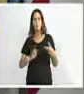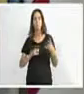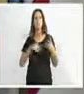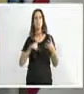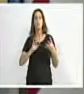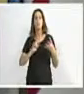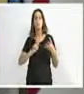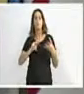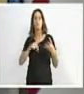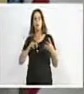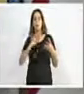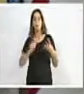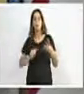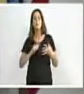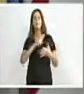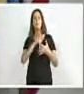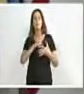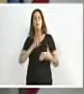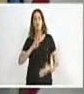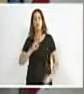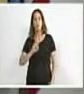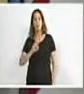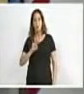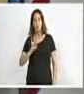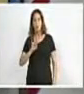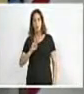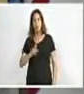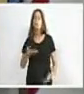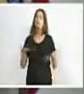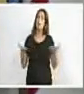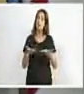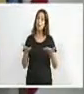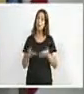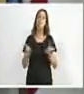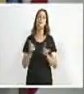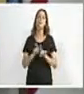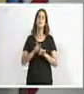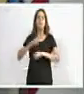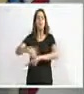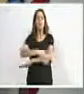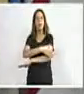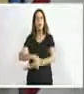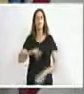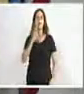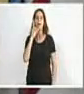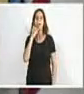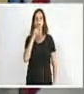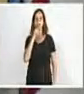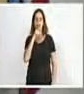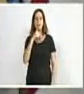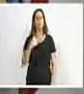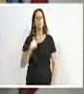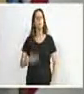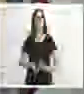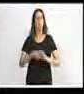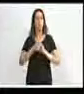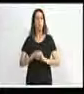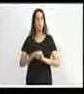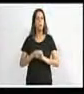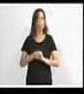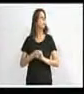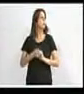Bernardo Reiter, e já estão aqui embaixo na Rua Frei Stanislau Schett. Então, quero dar os parabéns, a foto